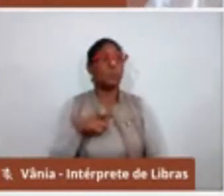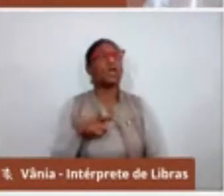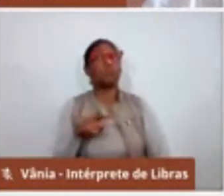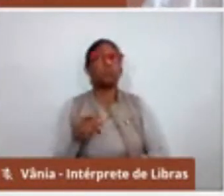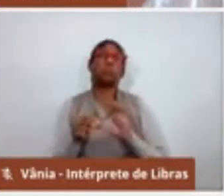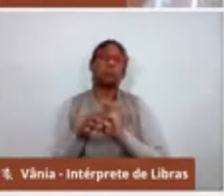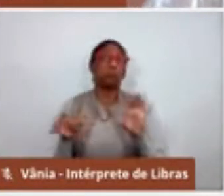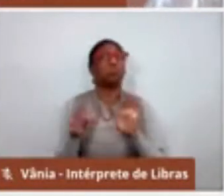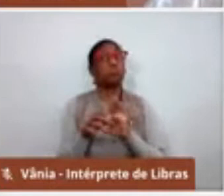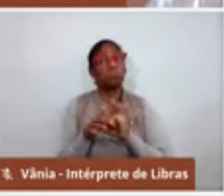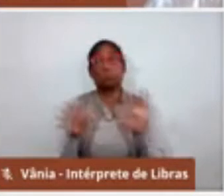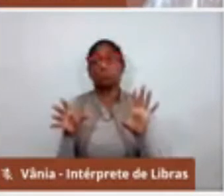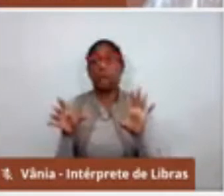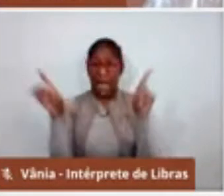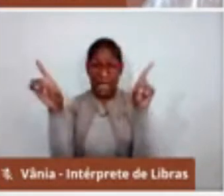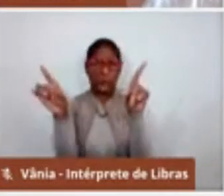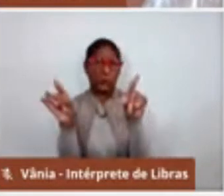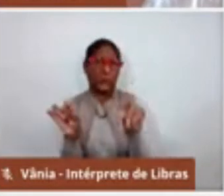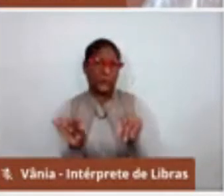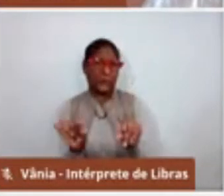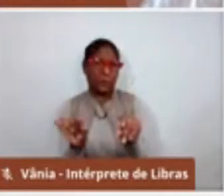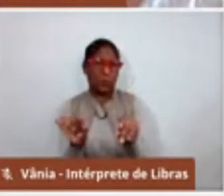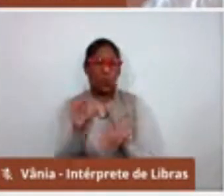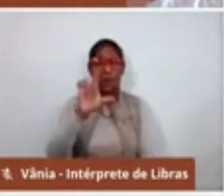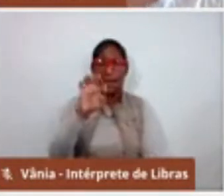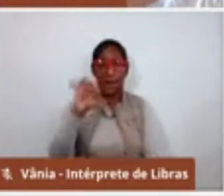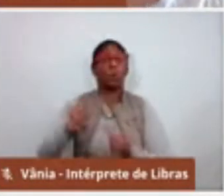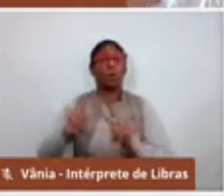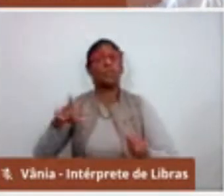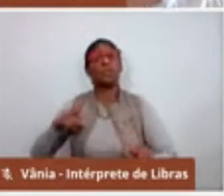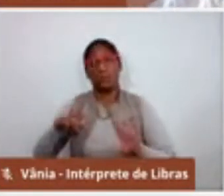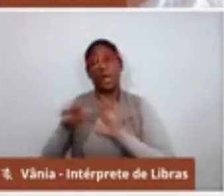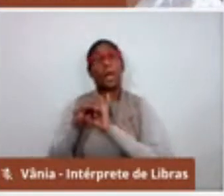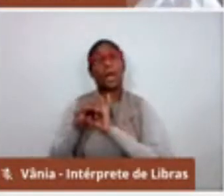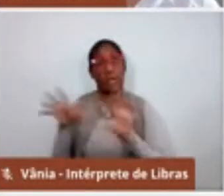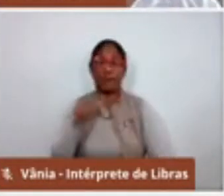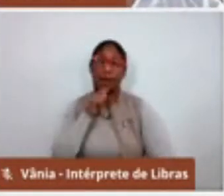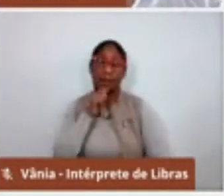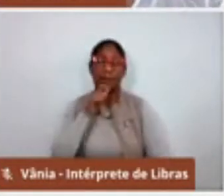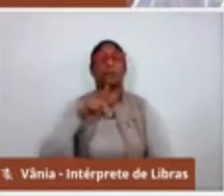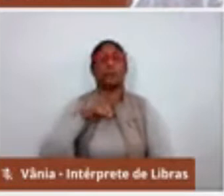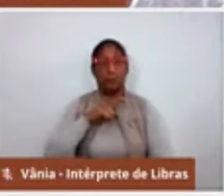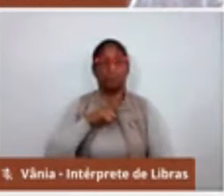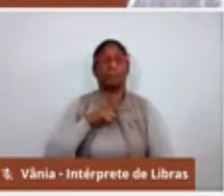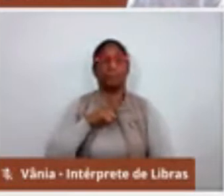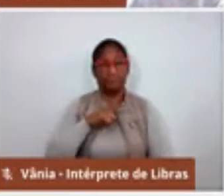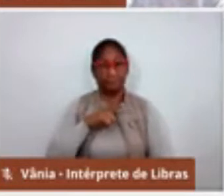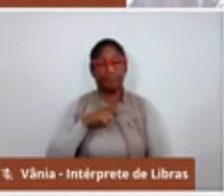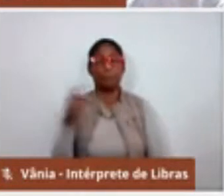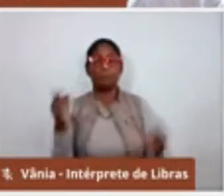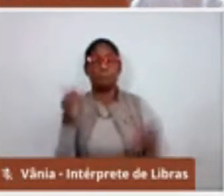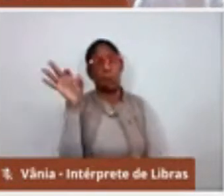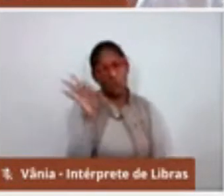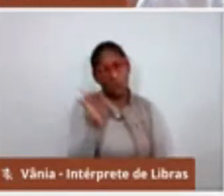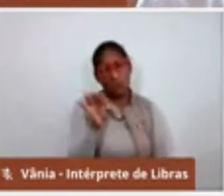embora tenha reduzido, a disponibilidade de leitos, mas uma boa disponibilidade de leitos proporcionalmente entre